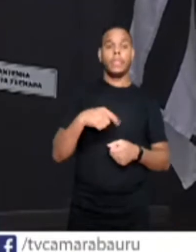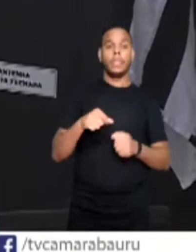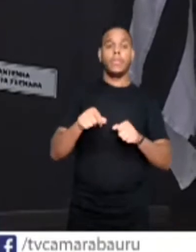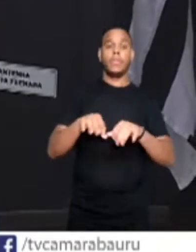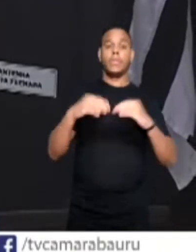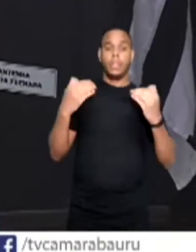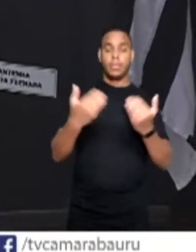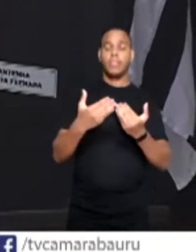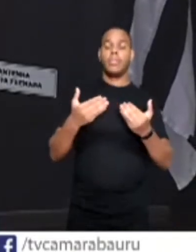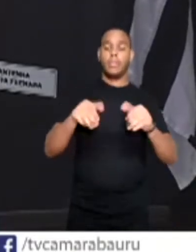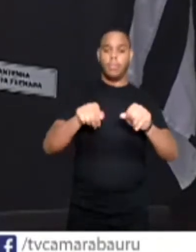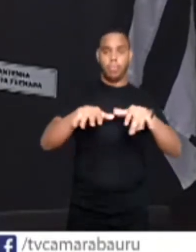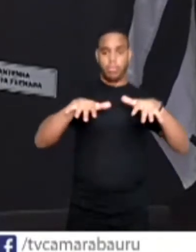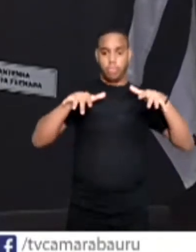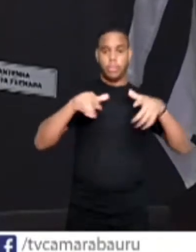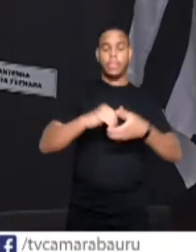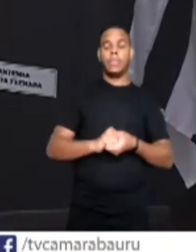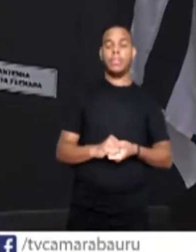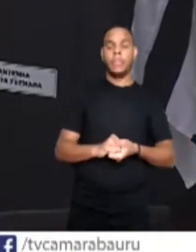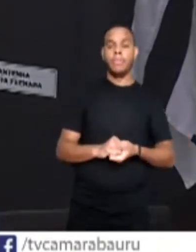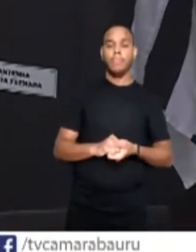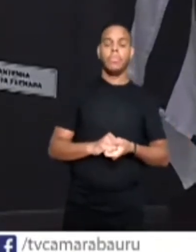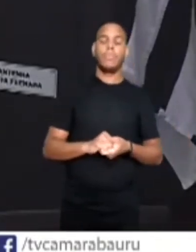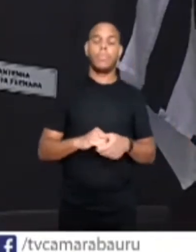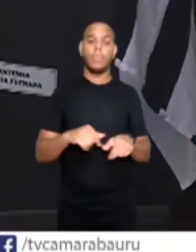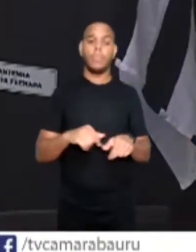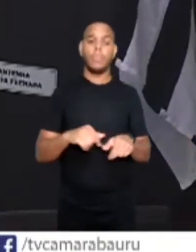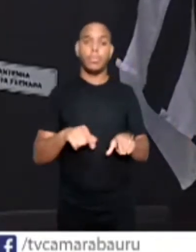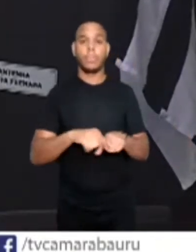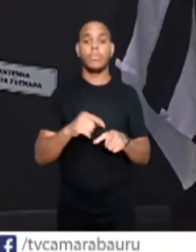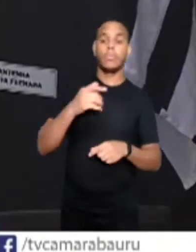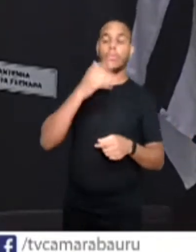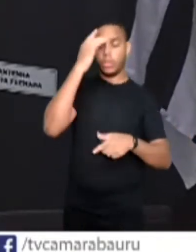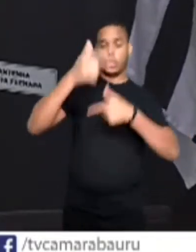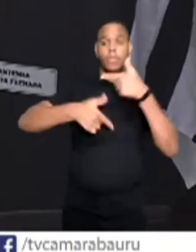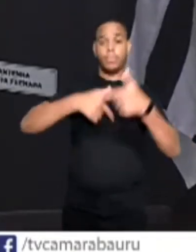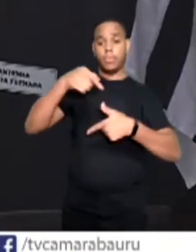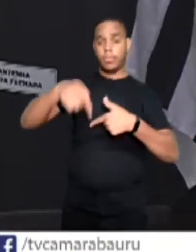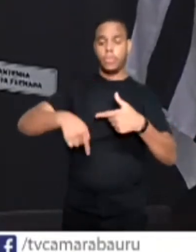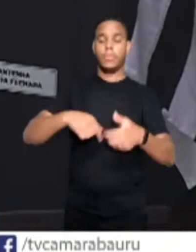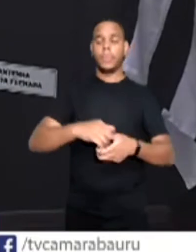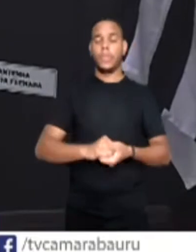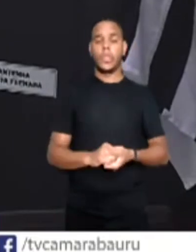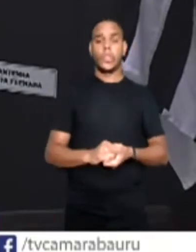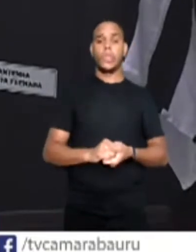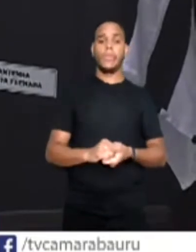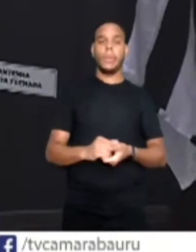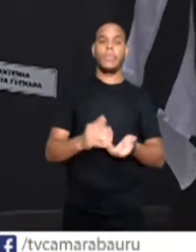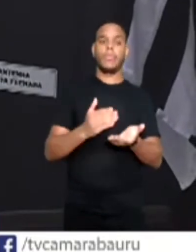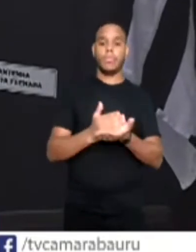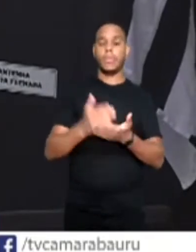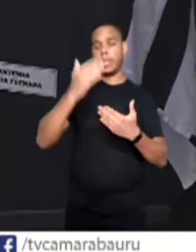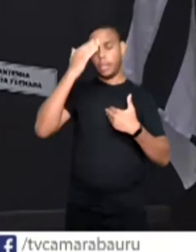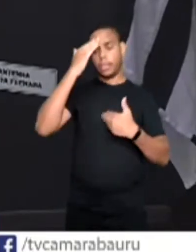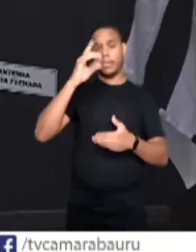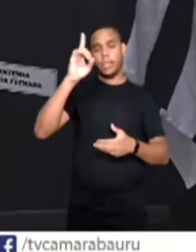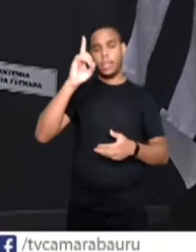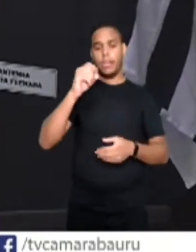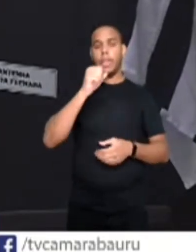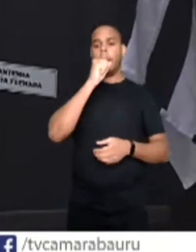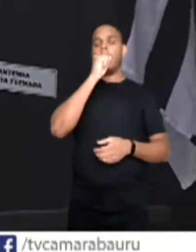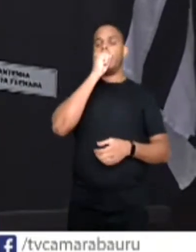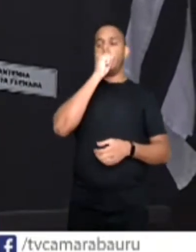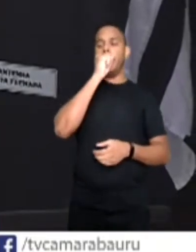casa. Quero cumprimentar também os nossos servidores, inicialmente agradecendo a Deus pela oportunidade que Ele está